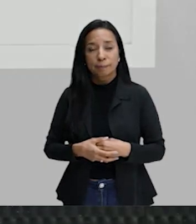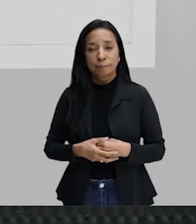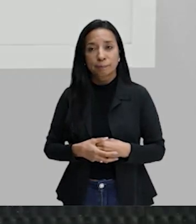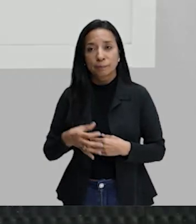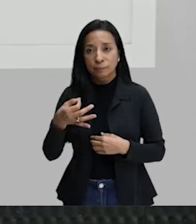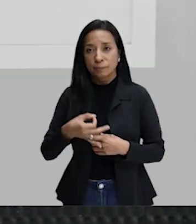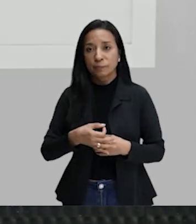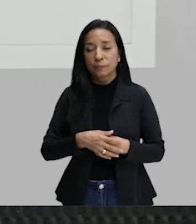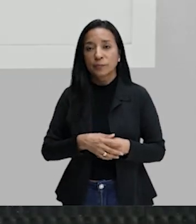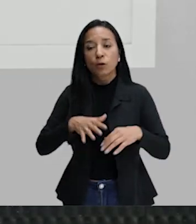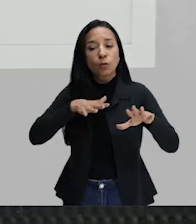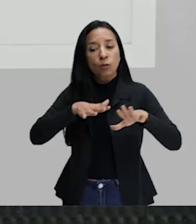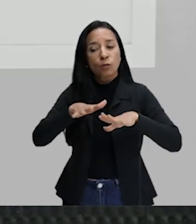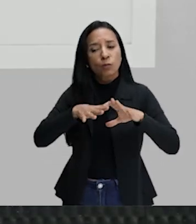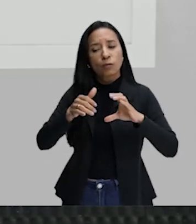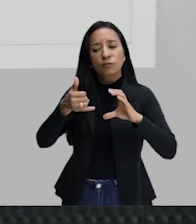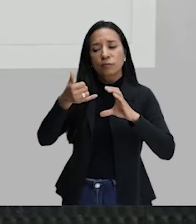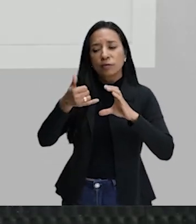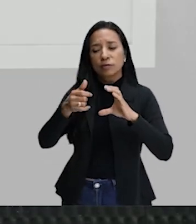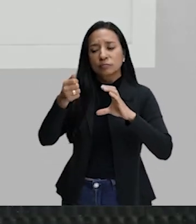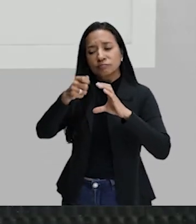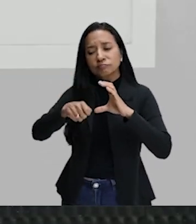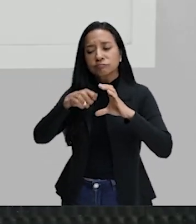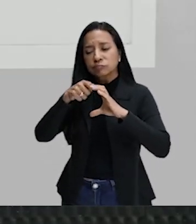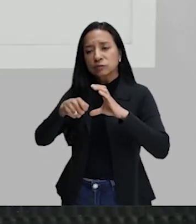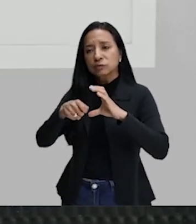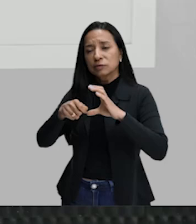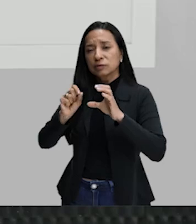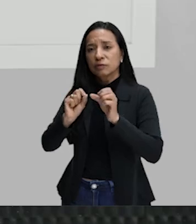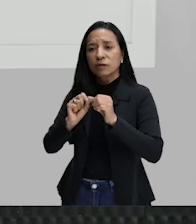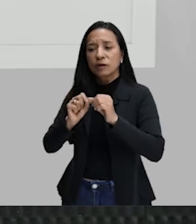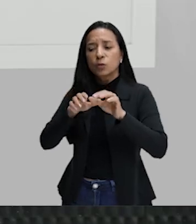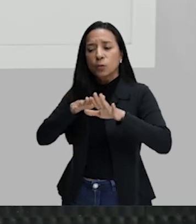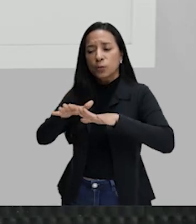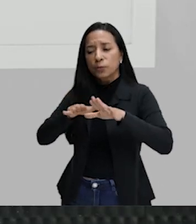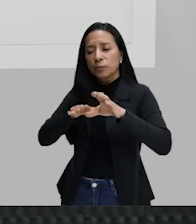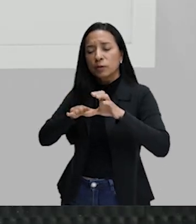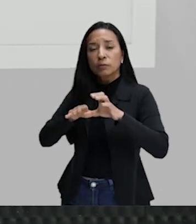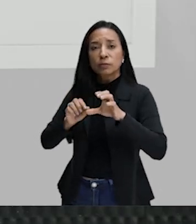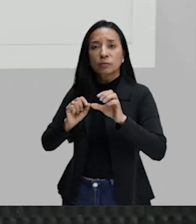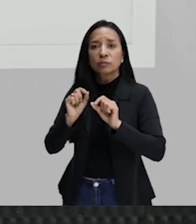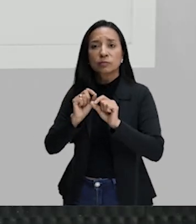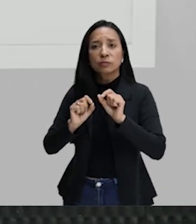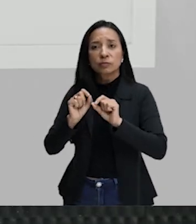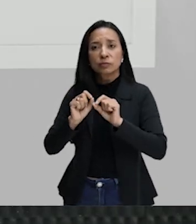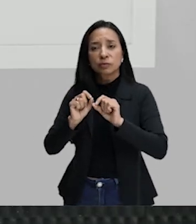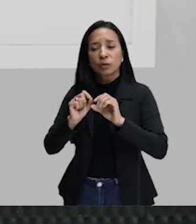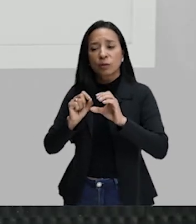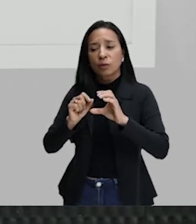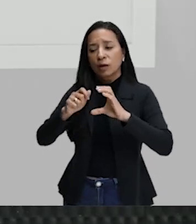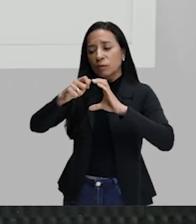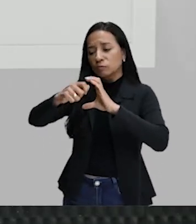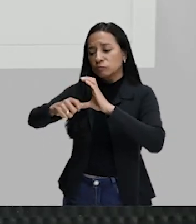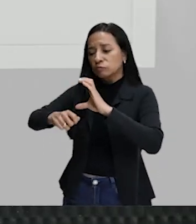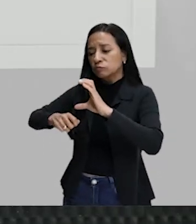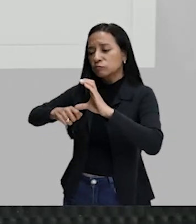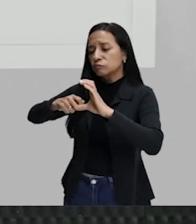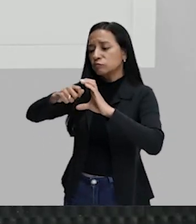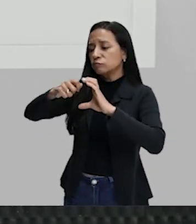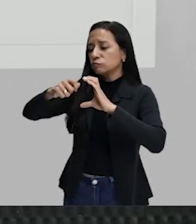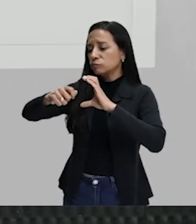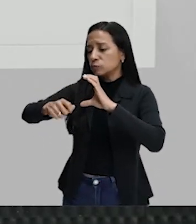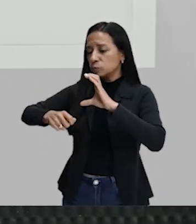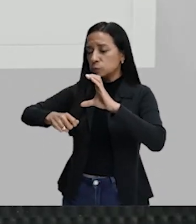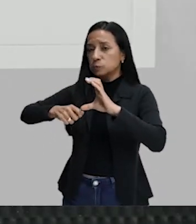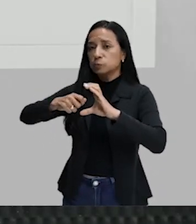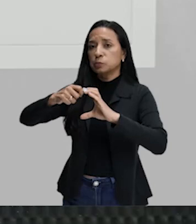certo? O movimento que essa carga vai fazer, certo? Vai ser um movimento circular. Então essa carga ela vai